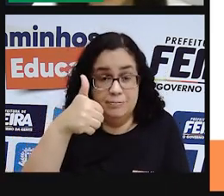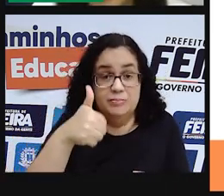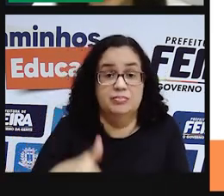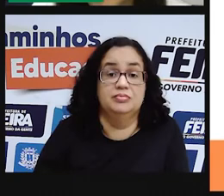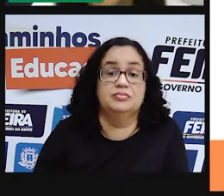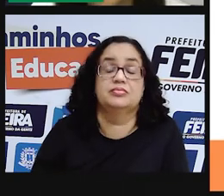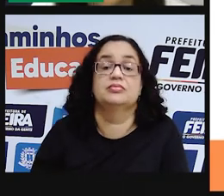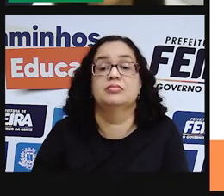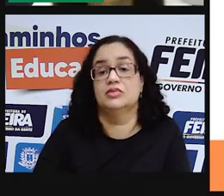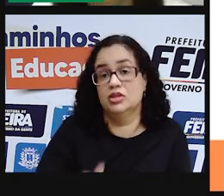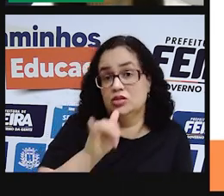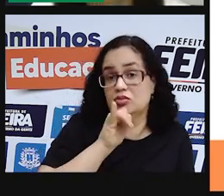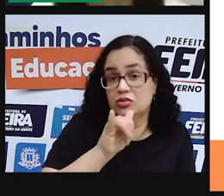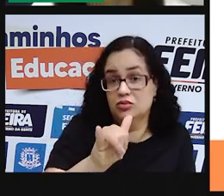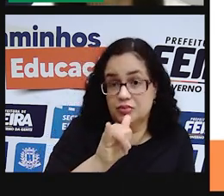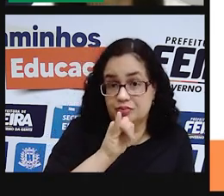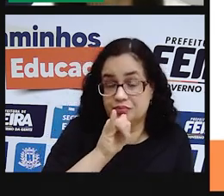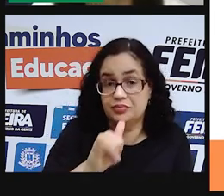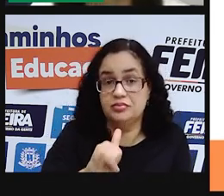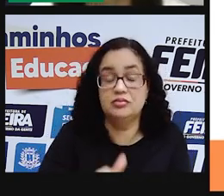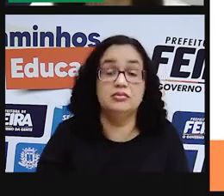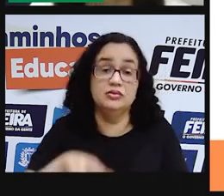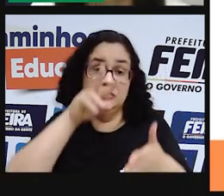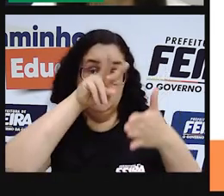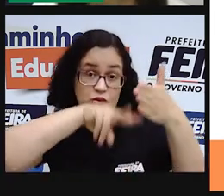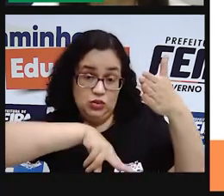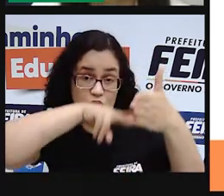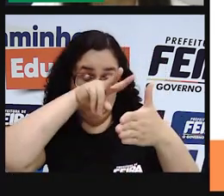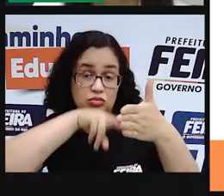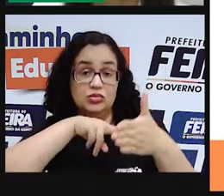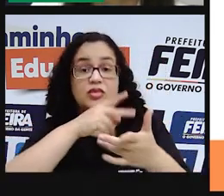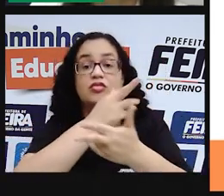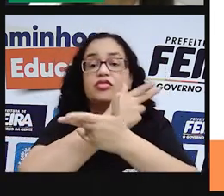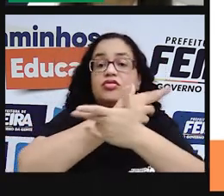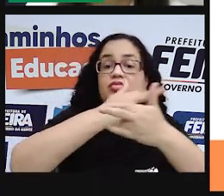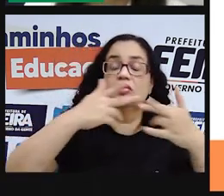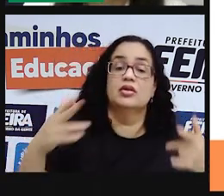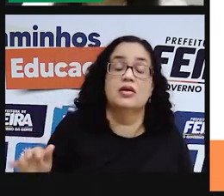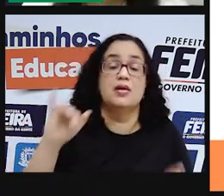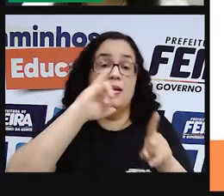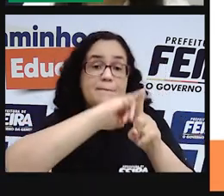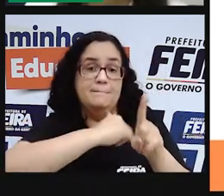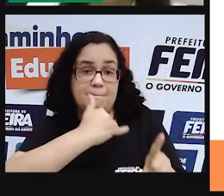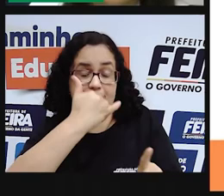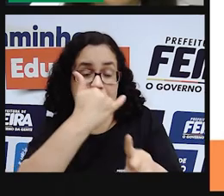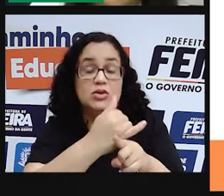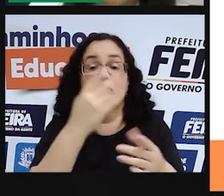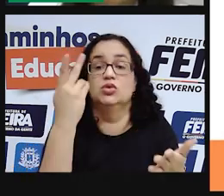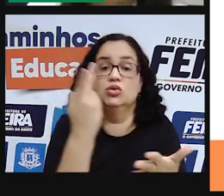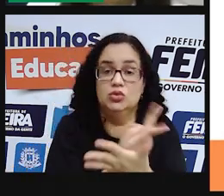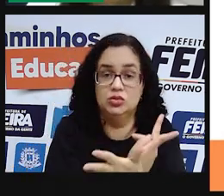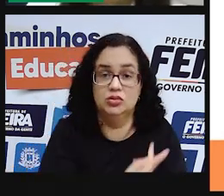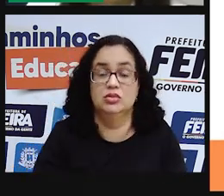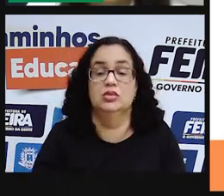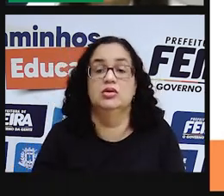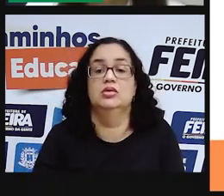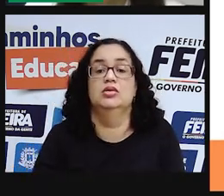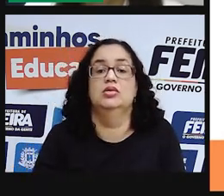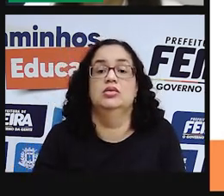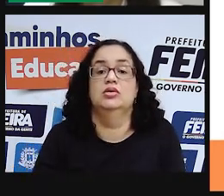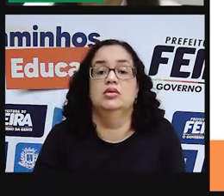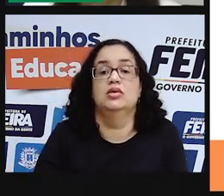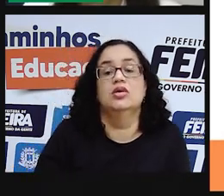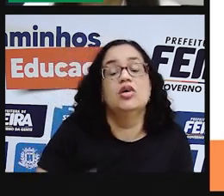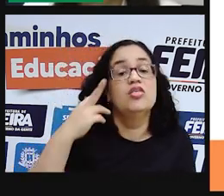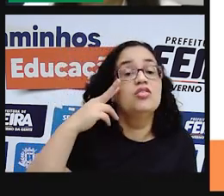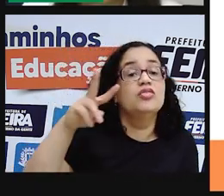panfleto informativo que a Pró colocou na hora da leitura, os vários tipos de bullying que acontecem, né? A gente